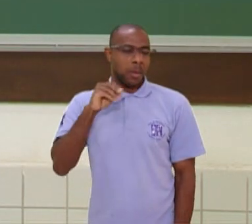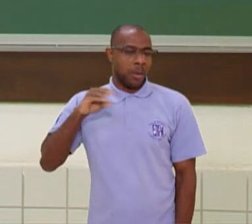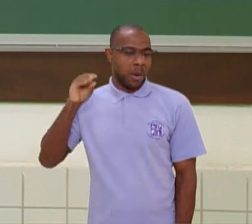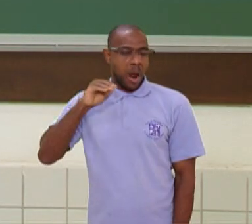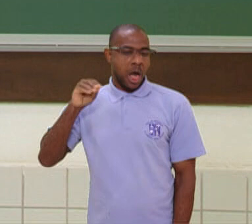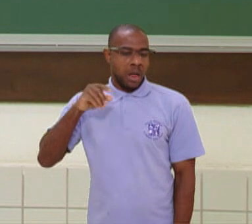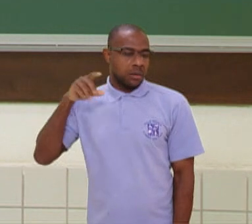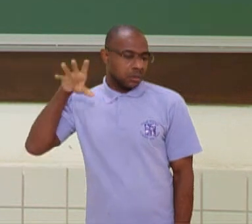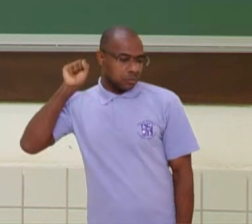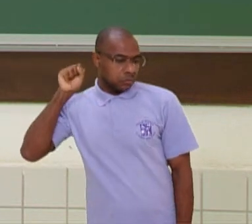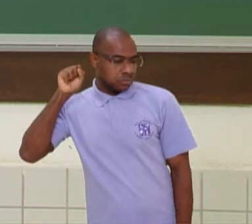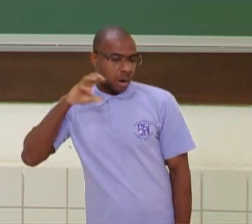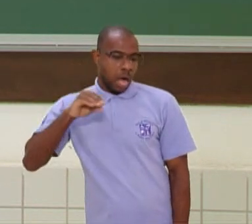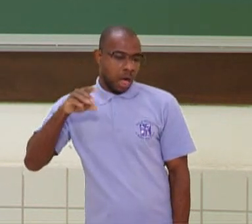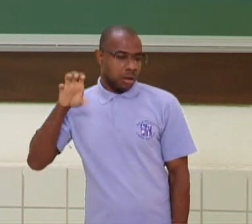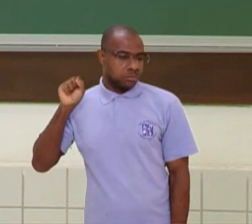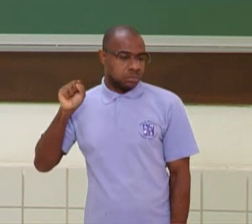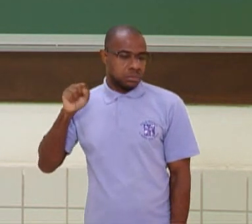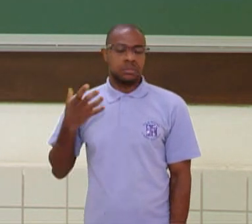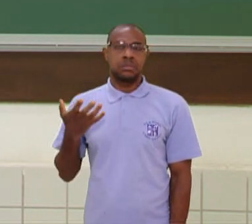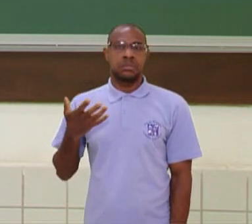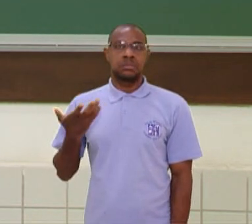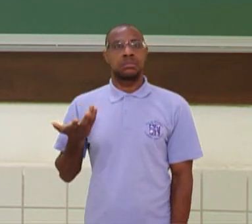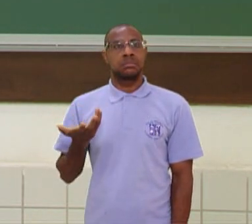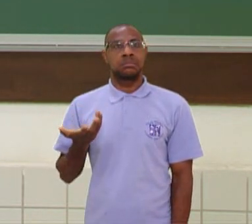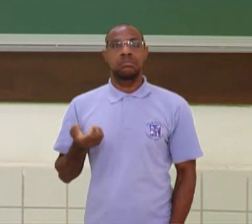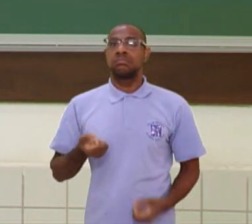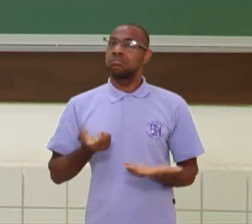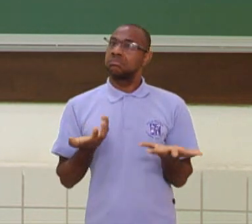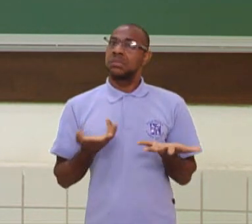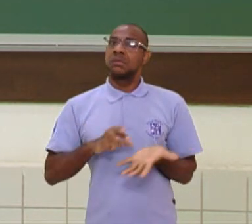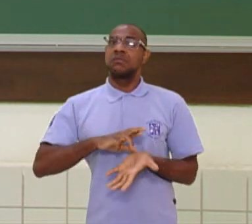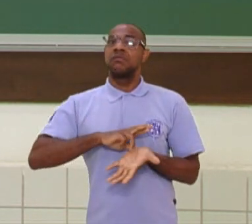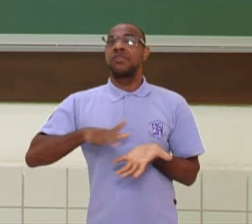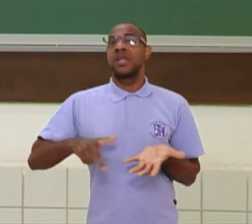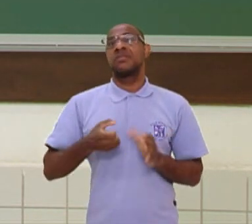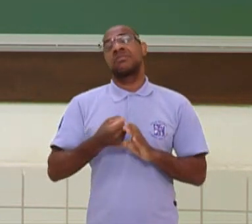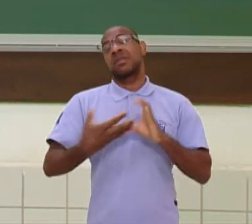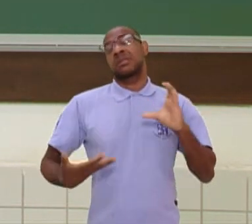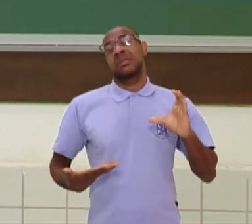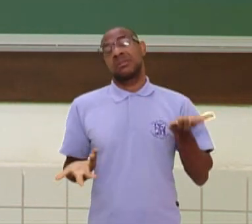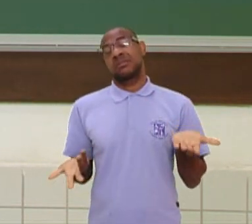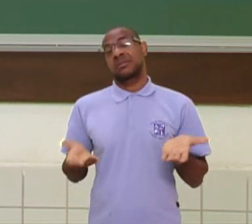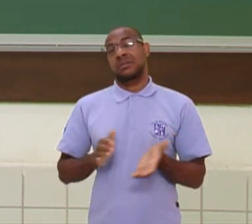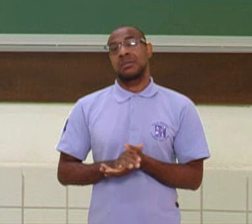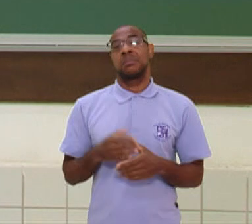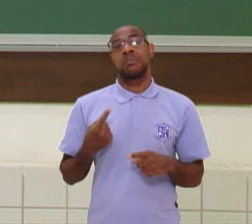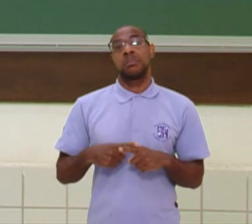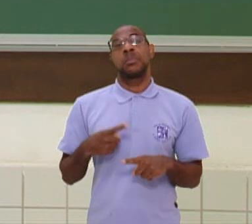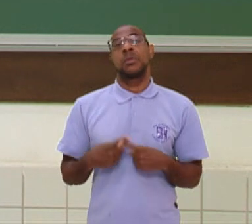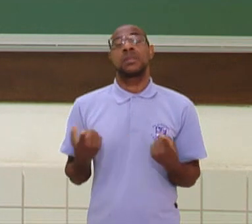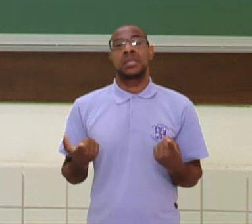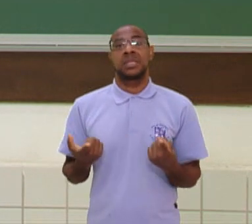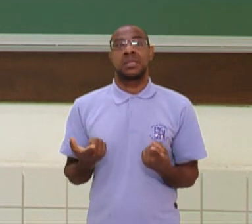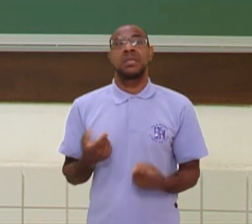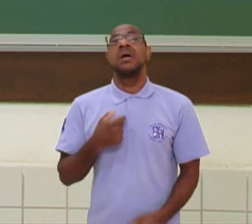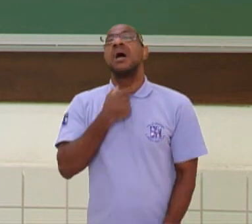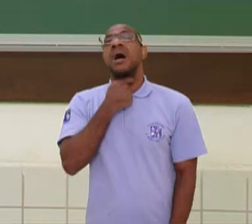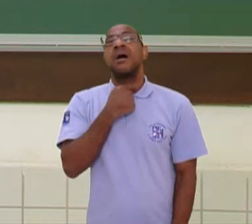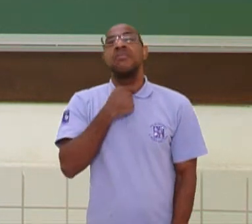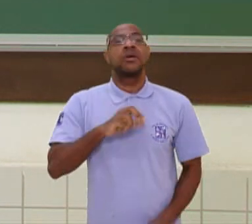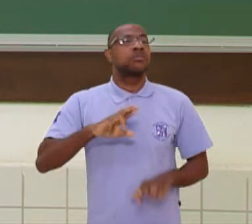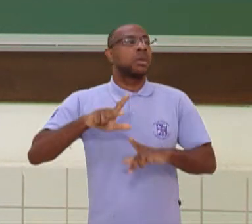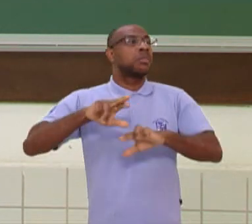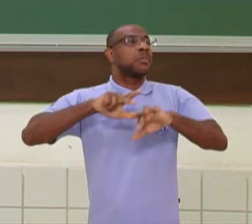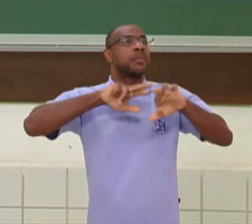professor de física de vocês na sua escola, você vai perceber que a característica acaba sendo diferenciada. Justamente por quê? Porque a minha voz tem um timbre,